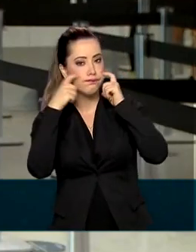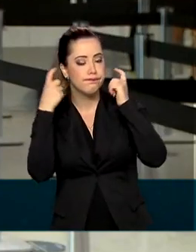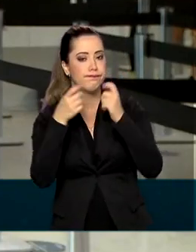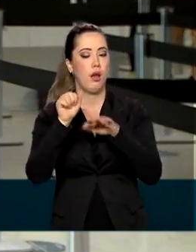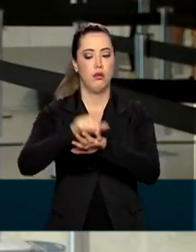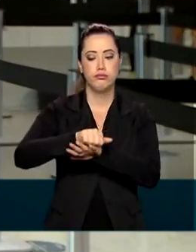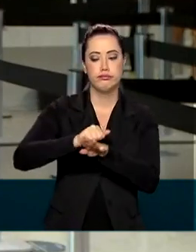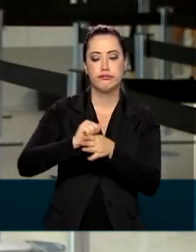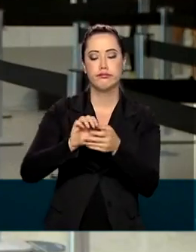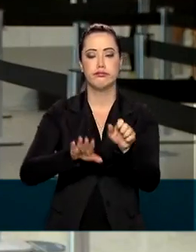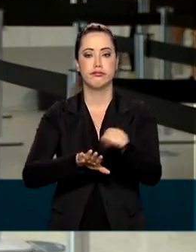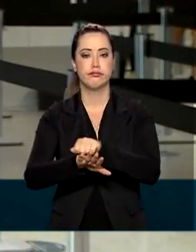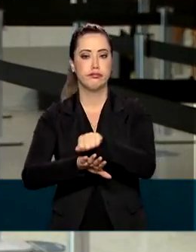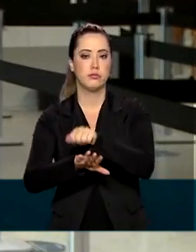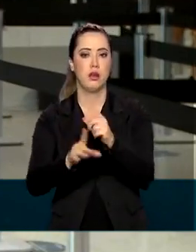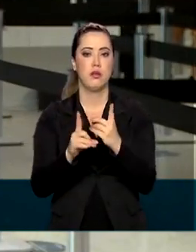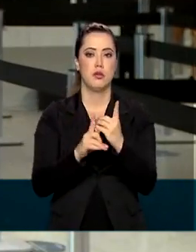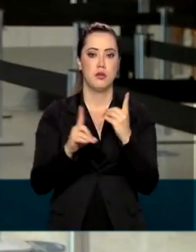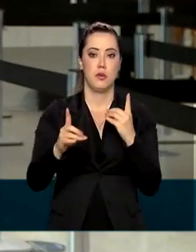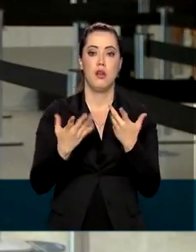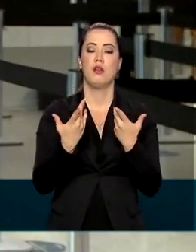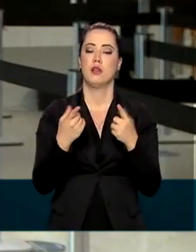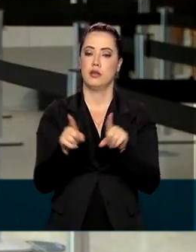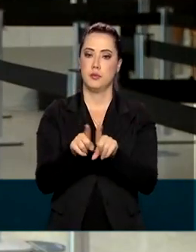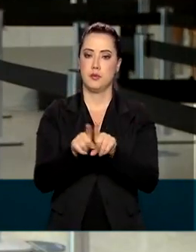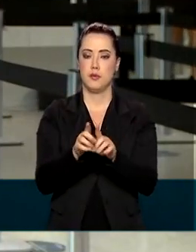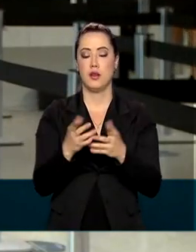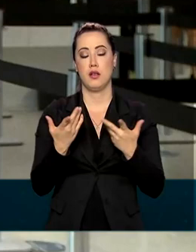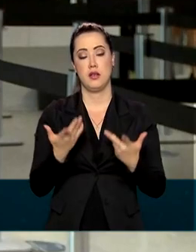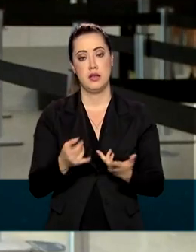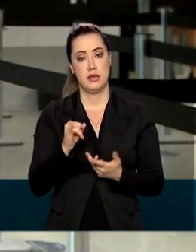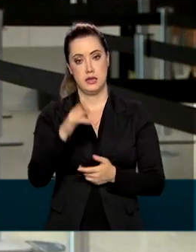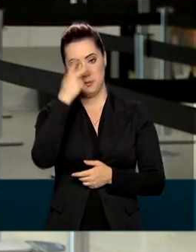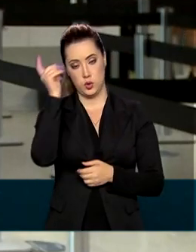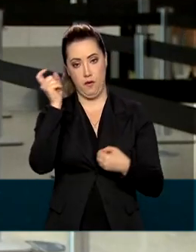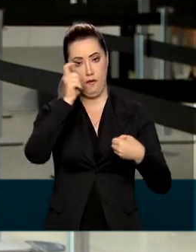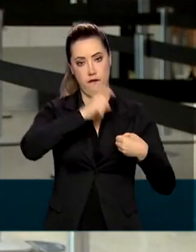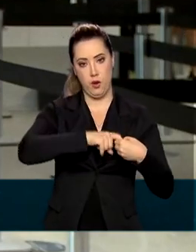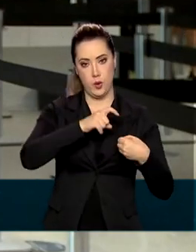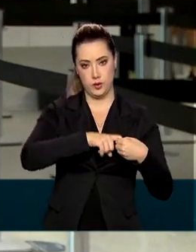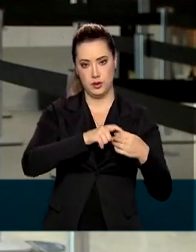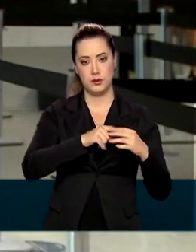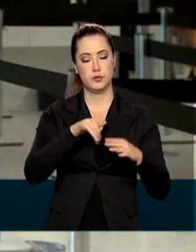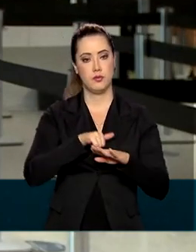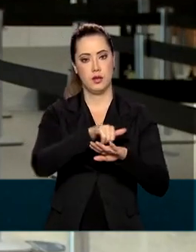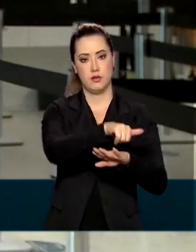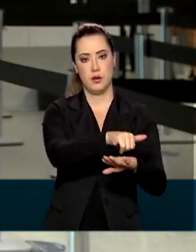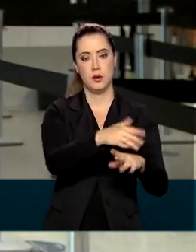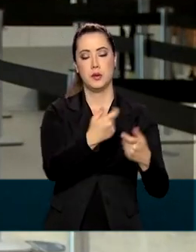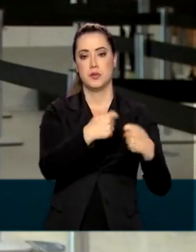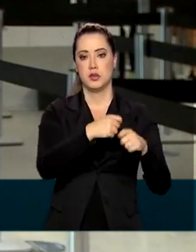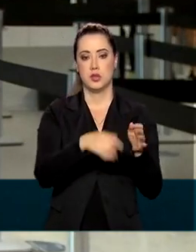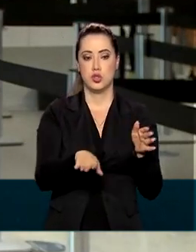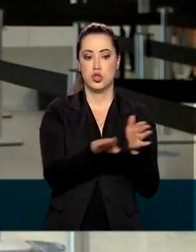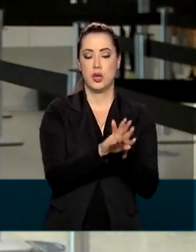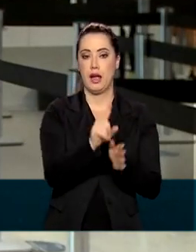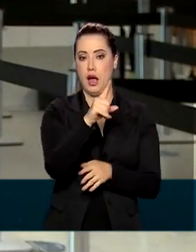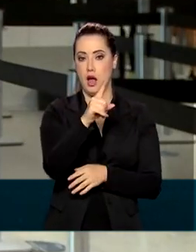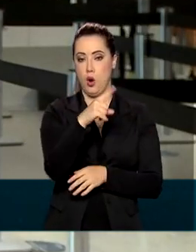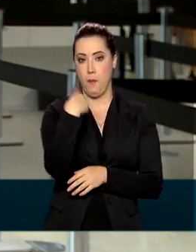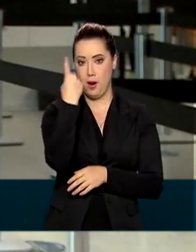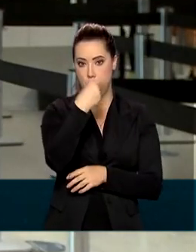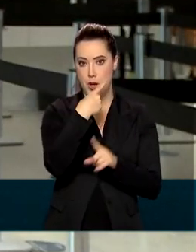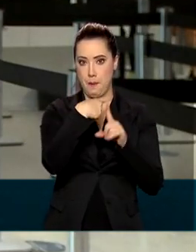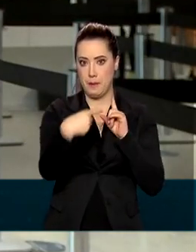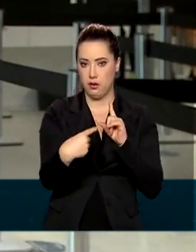frequente higienização das mãos com álcool em gel ou água e sabão quem vai voltar do feriado em voos domésticos deve chegar no aeroporto com uma